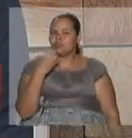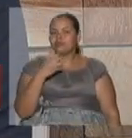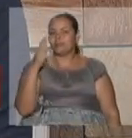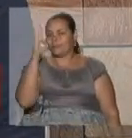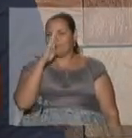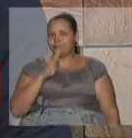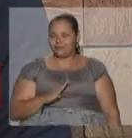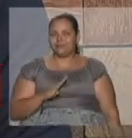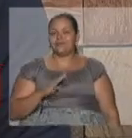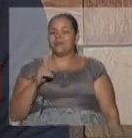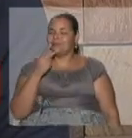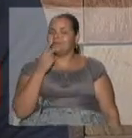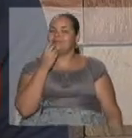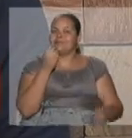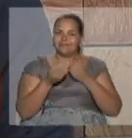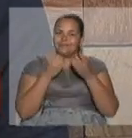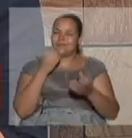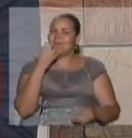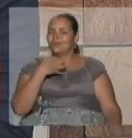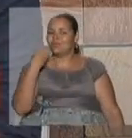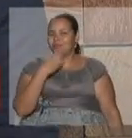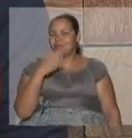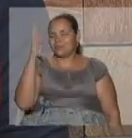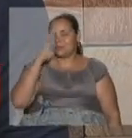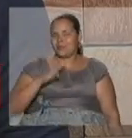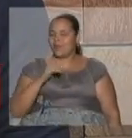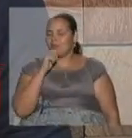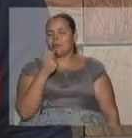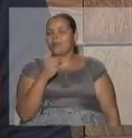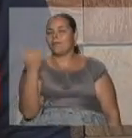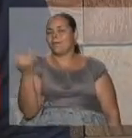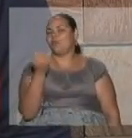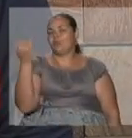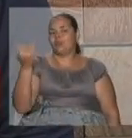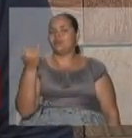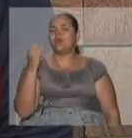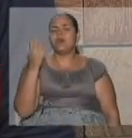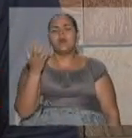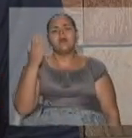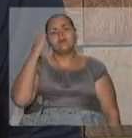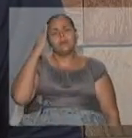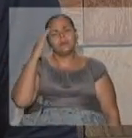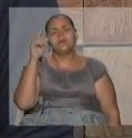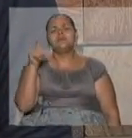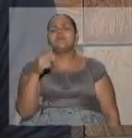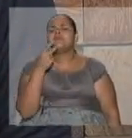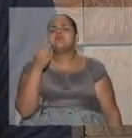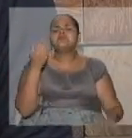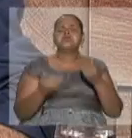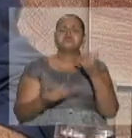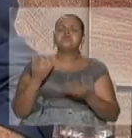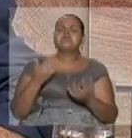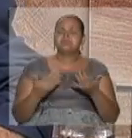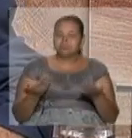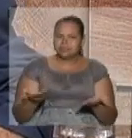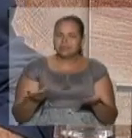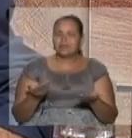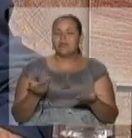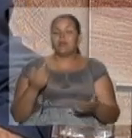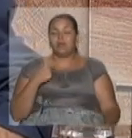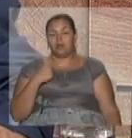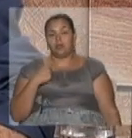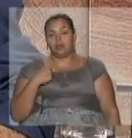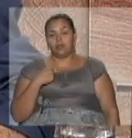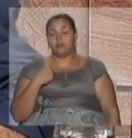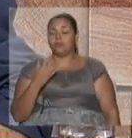brasileira, você deu uma declaração aqui de que a música brasileira não tem mais tanta importância. Eu quero saber de você o que você quis dizer com isso. Eu quis dizer o